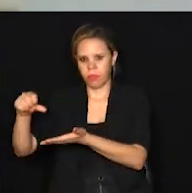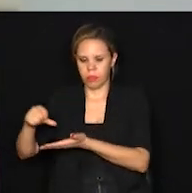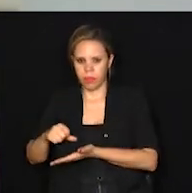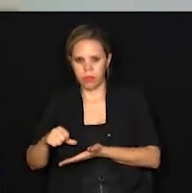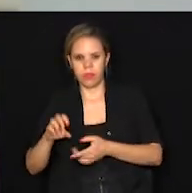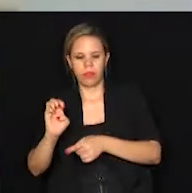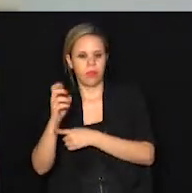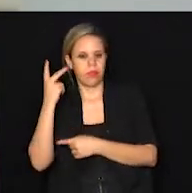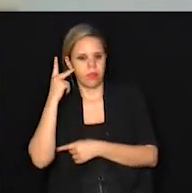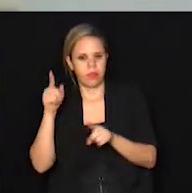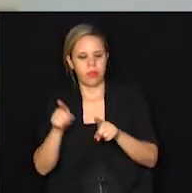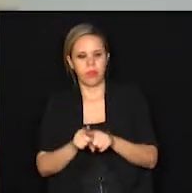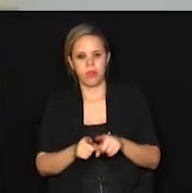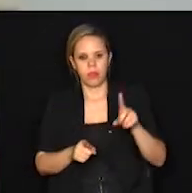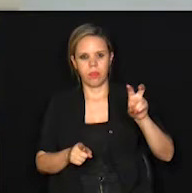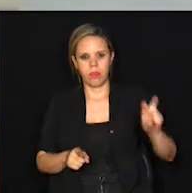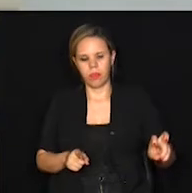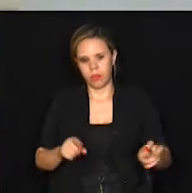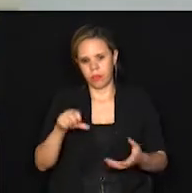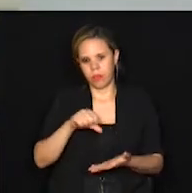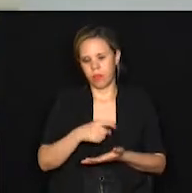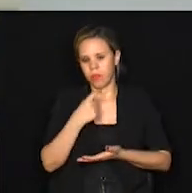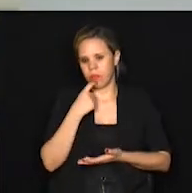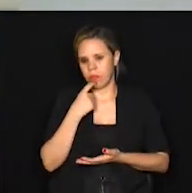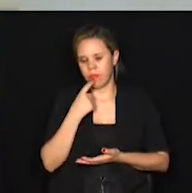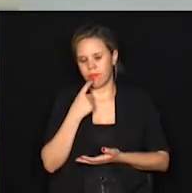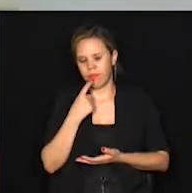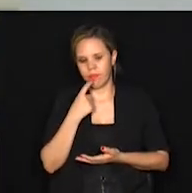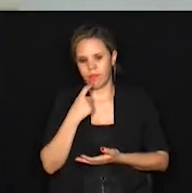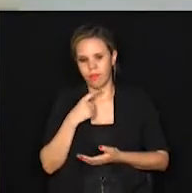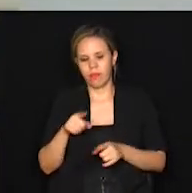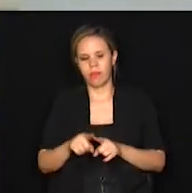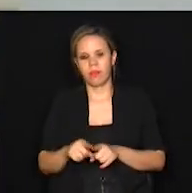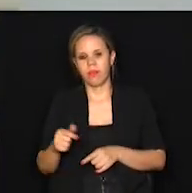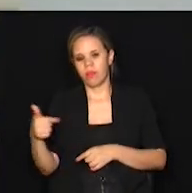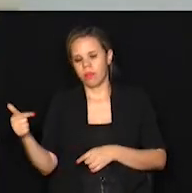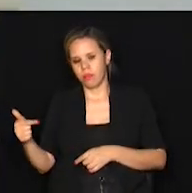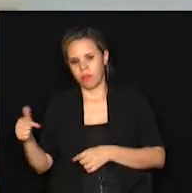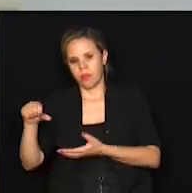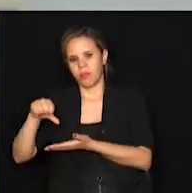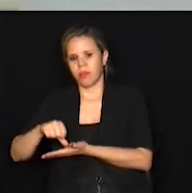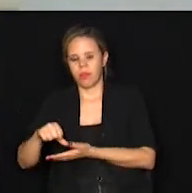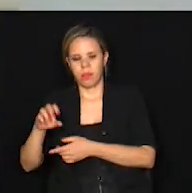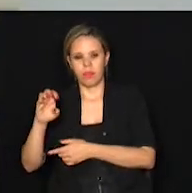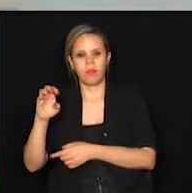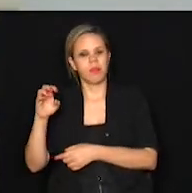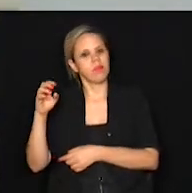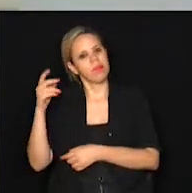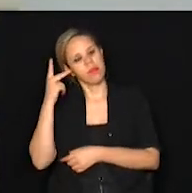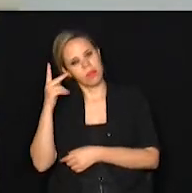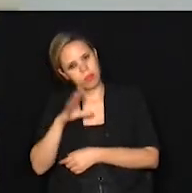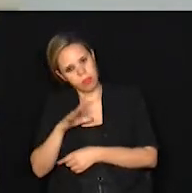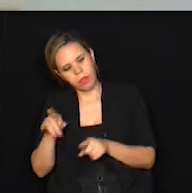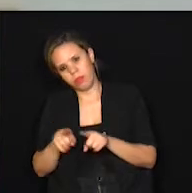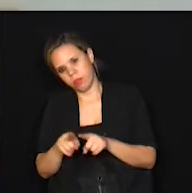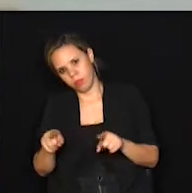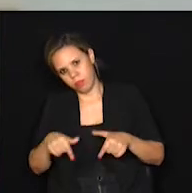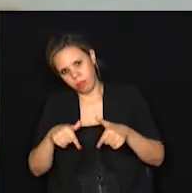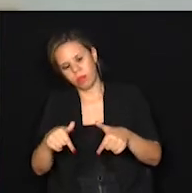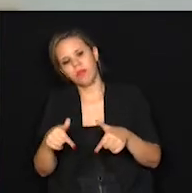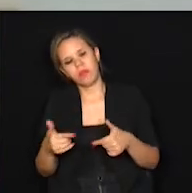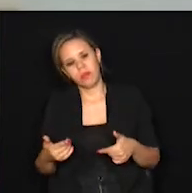São Paulo, tanto na 15ª Região, que é Campinas e região, quanto na 2ª Região, que abrange a Grande São Paulo, também envolvidos nessa